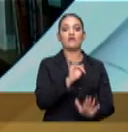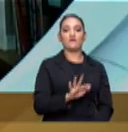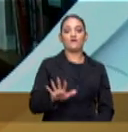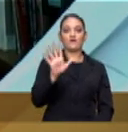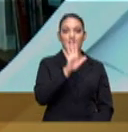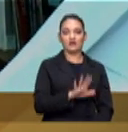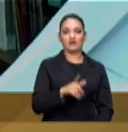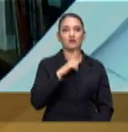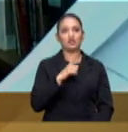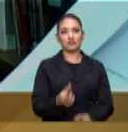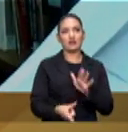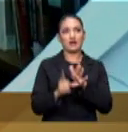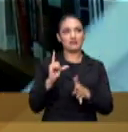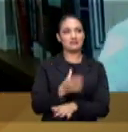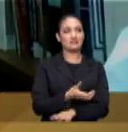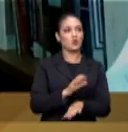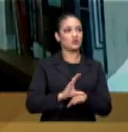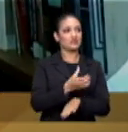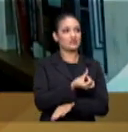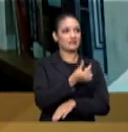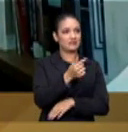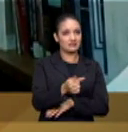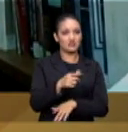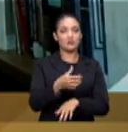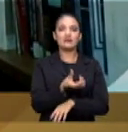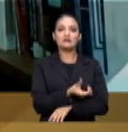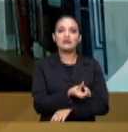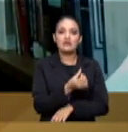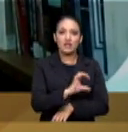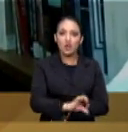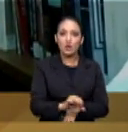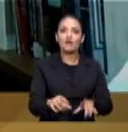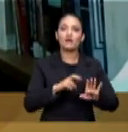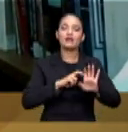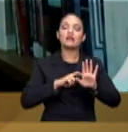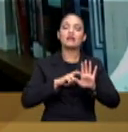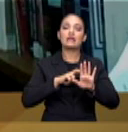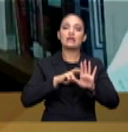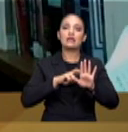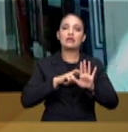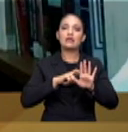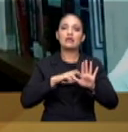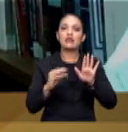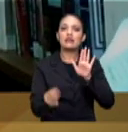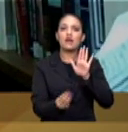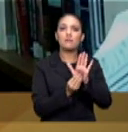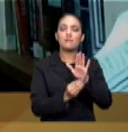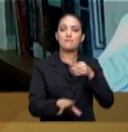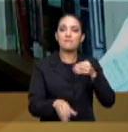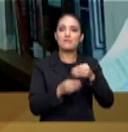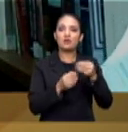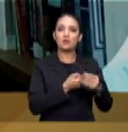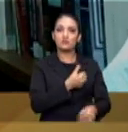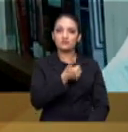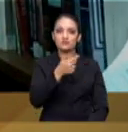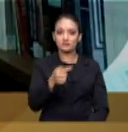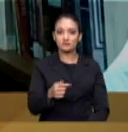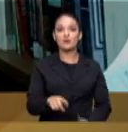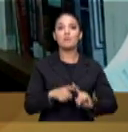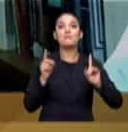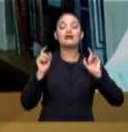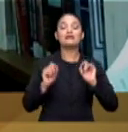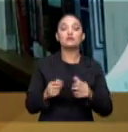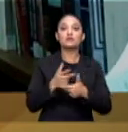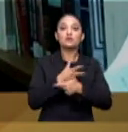Constituição de 67 e 69, e da Emenda Constitucional número 17 de 1980, que são os precedentes normativos